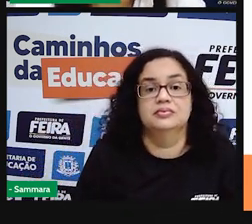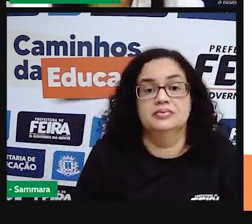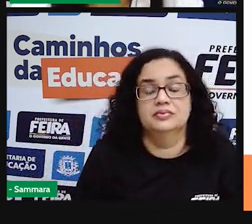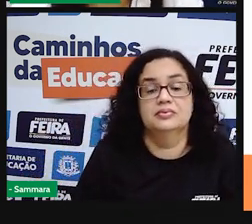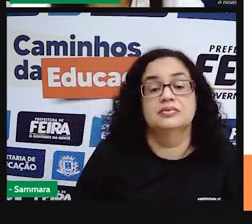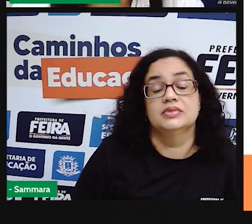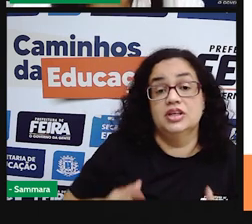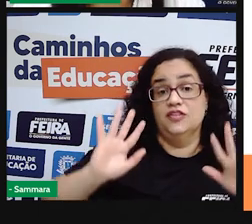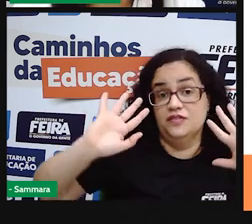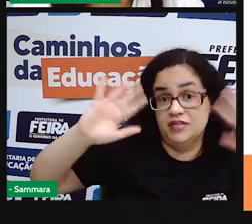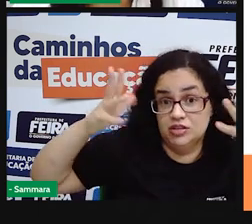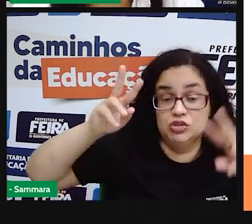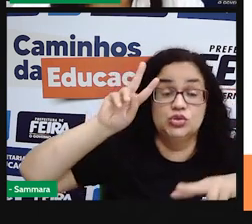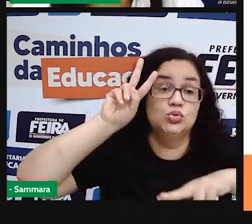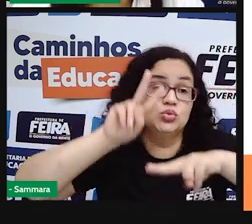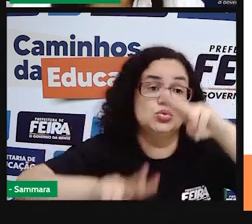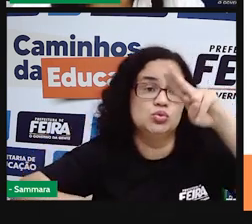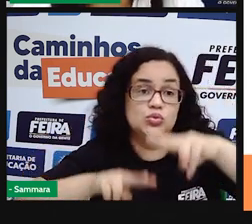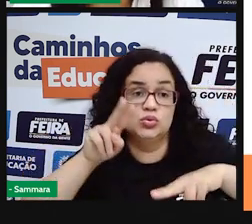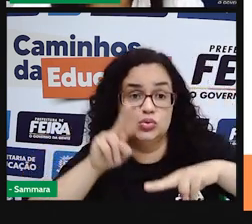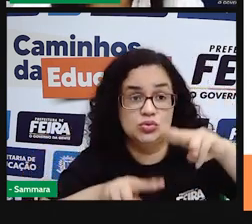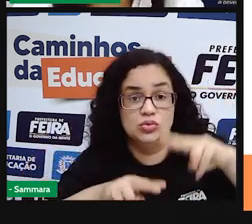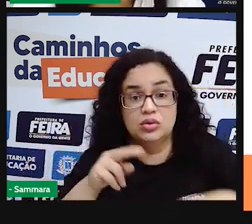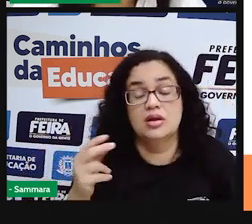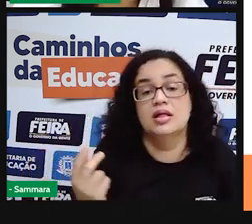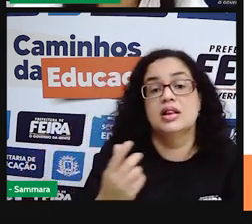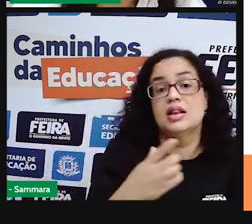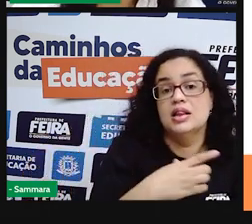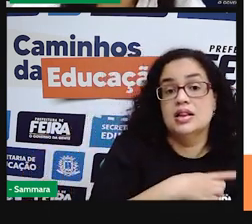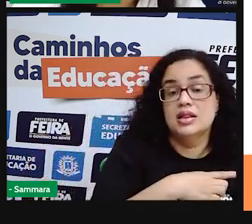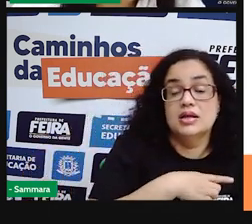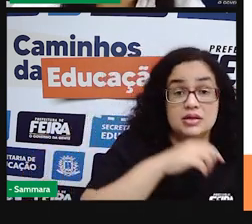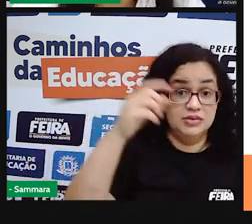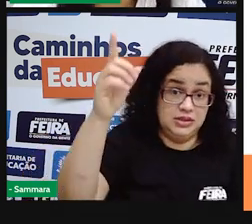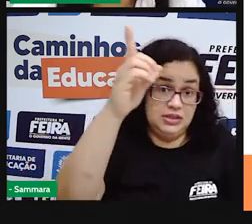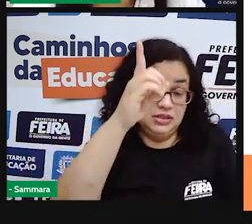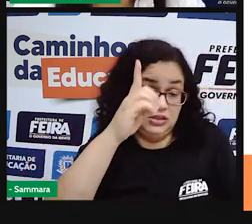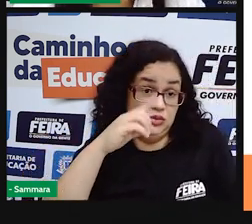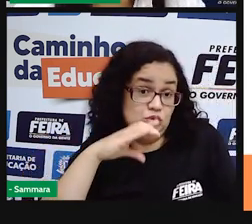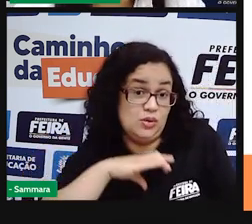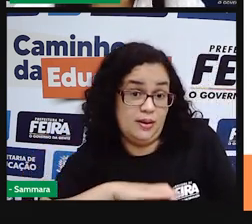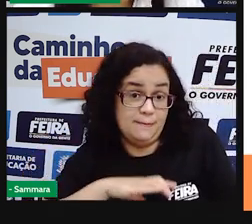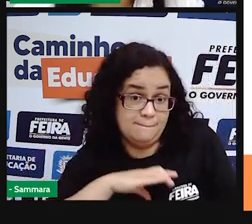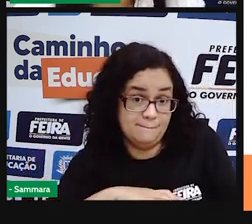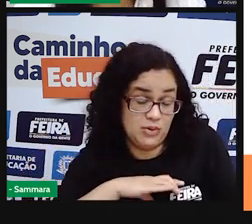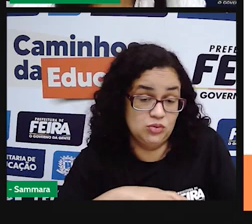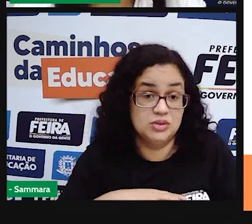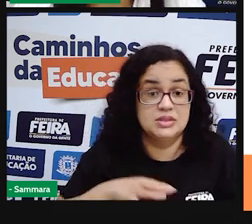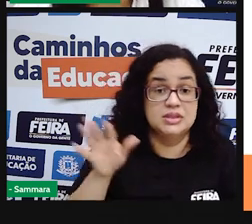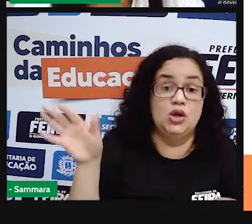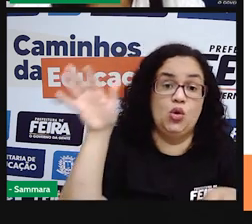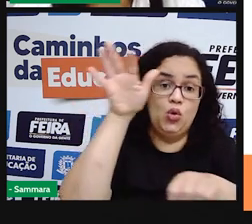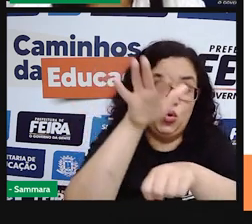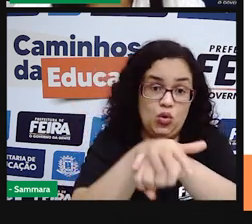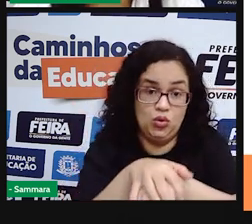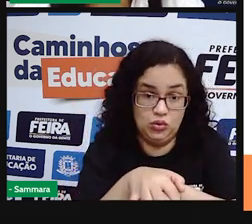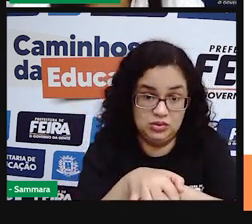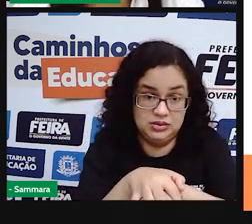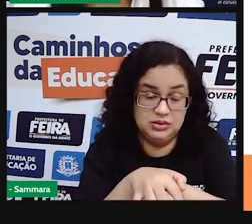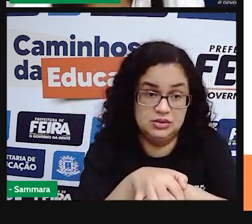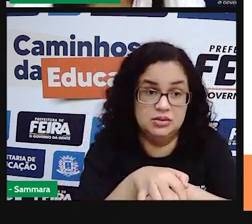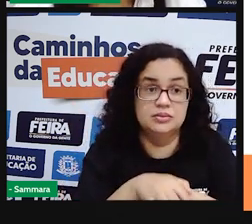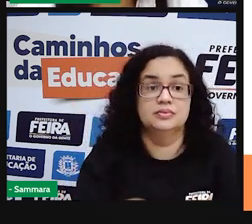As festas juninas, elas foram trazidas para cá pelos portugueses durante a colonização. Então eram